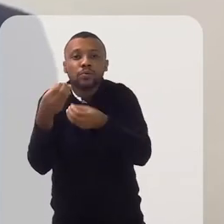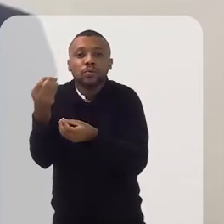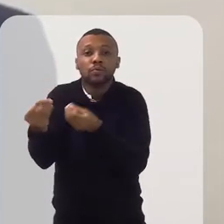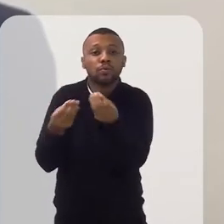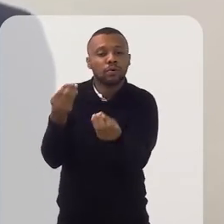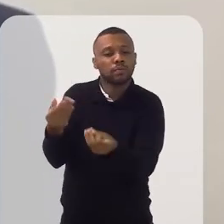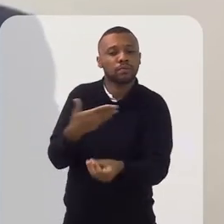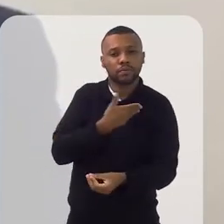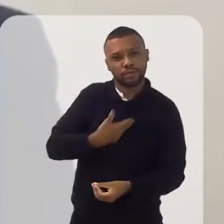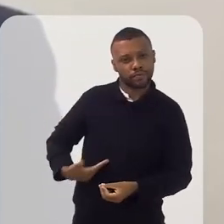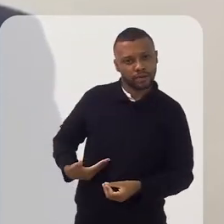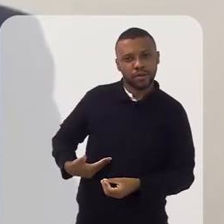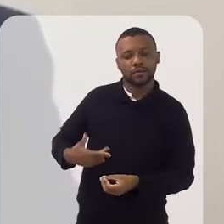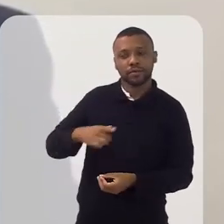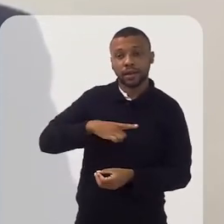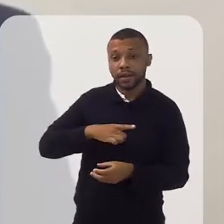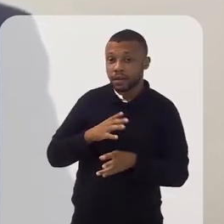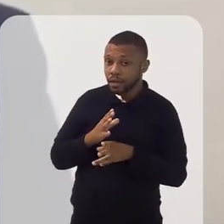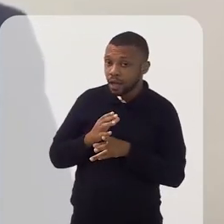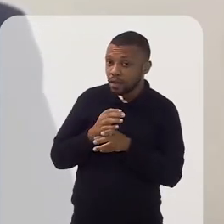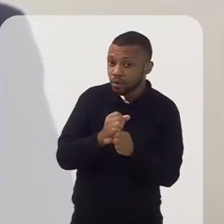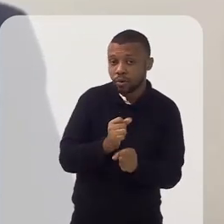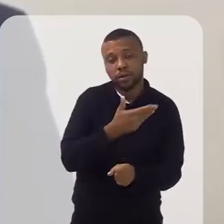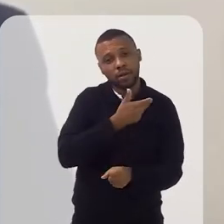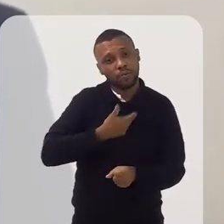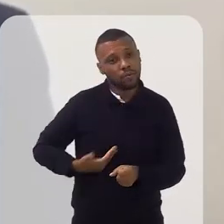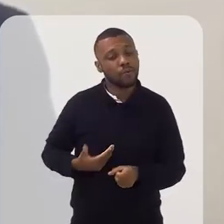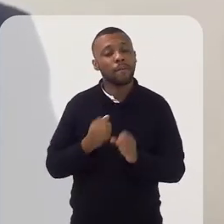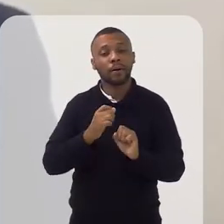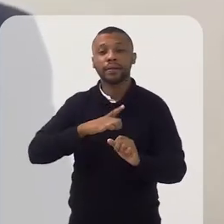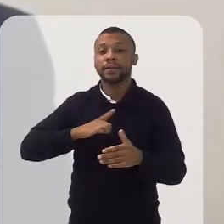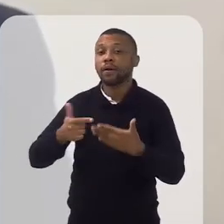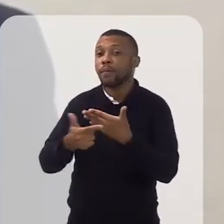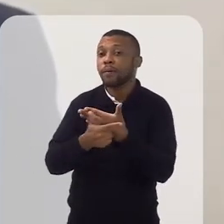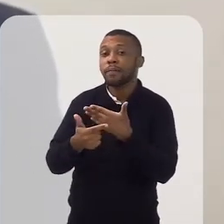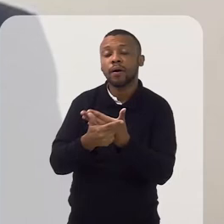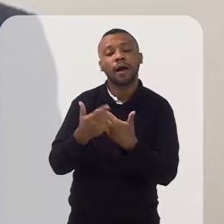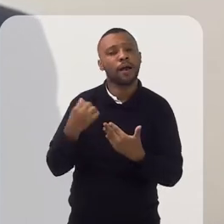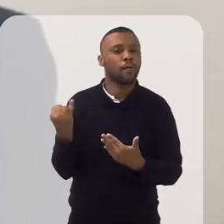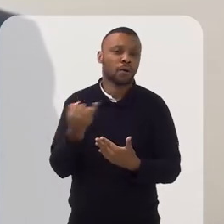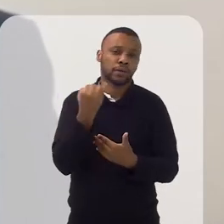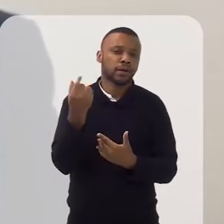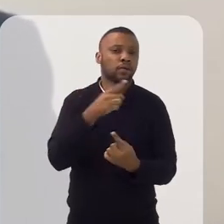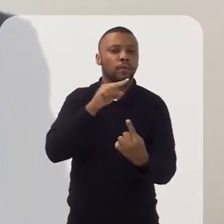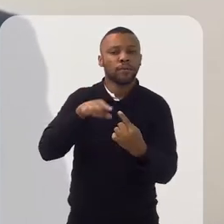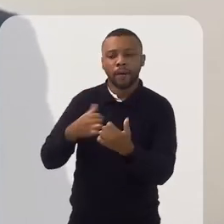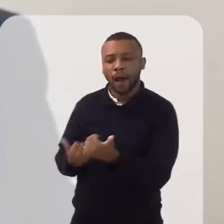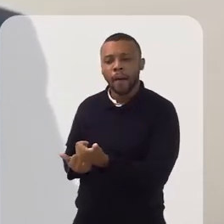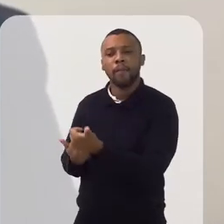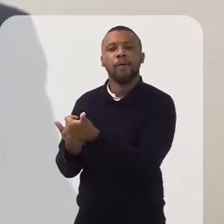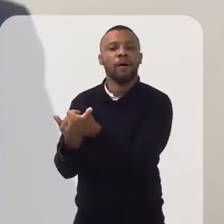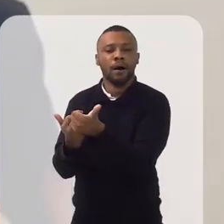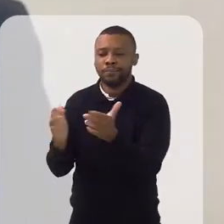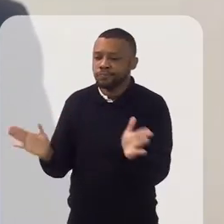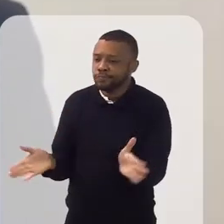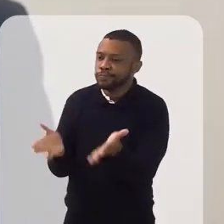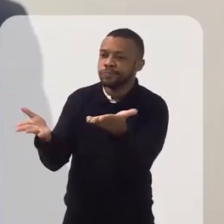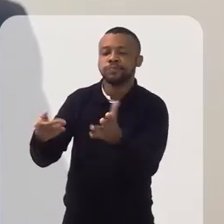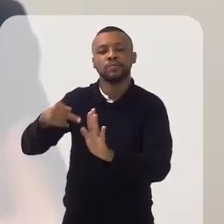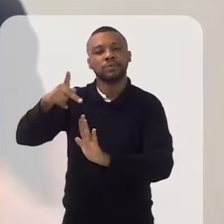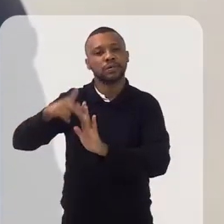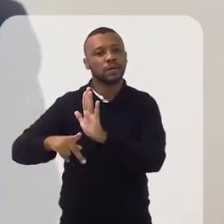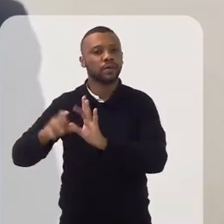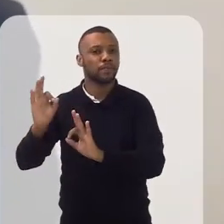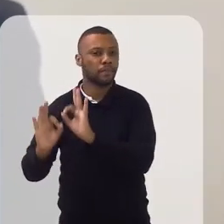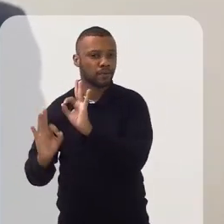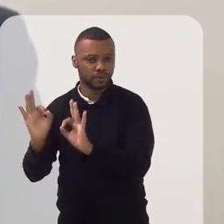o governo, através das compras públicas, pode também ser um ator importante para dar subsistência a esses